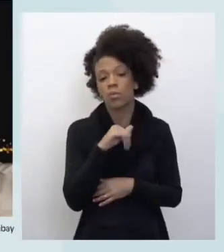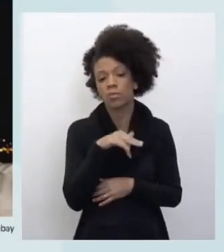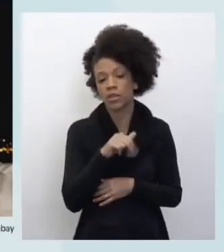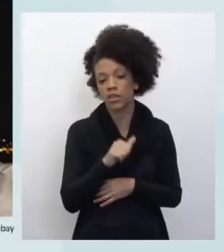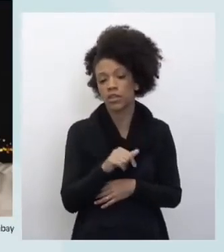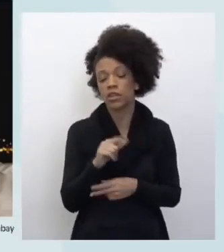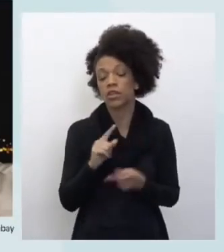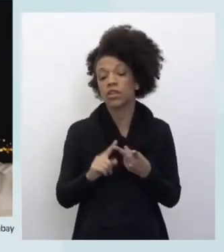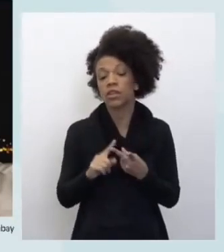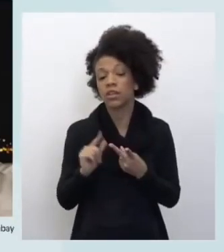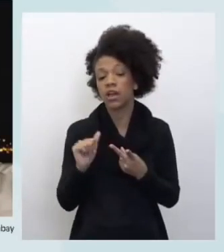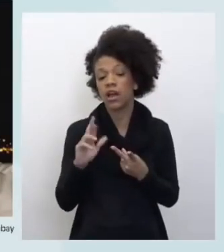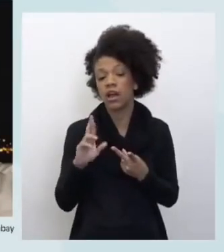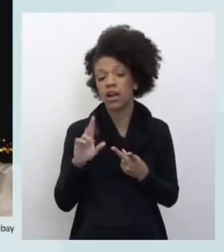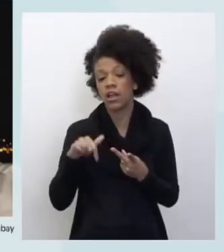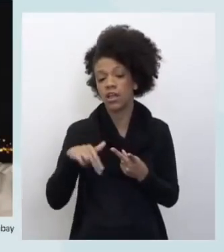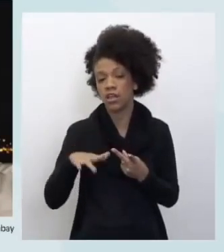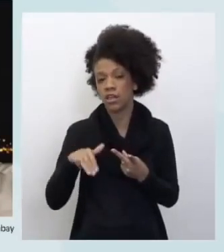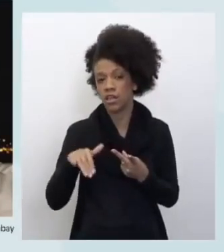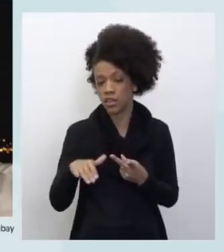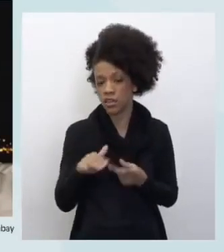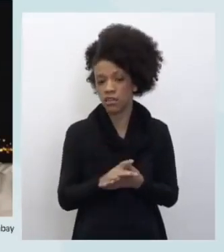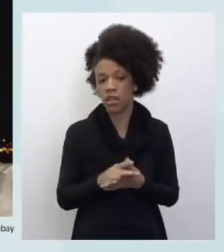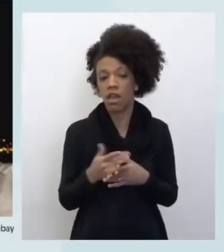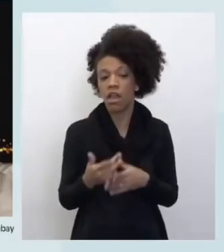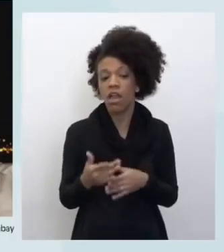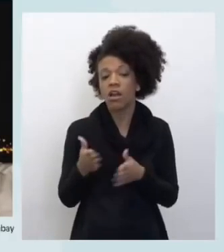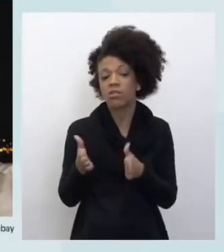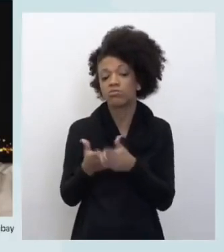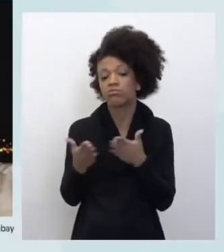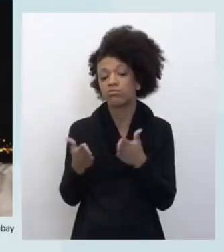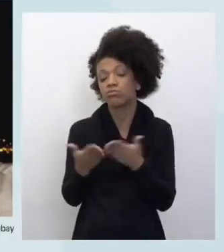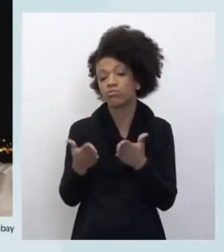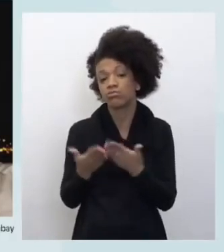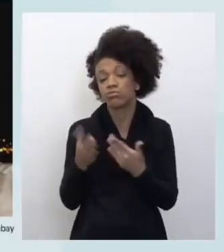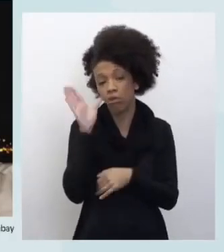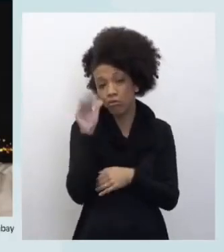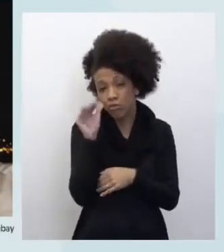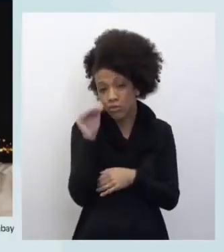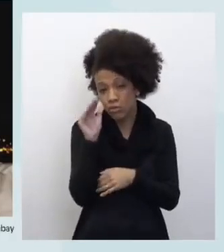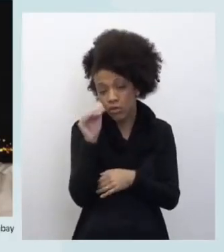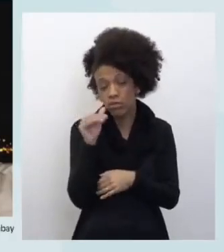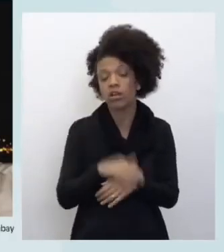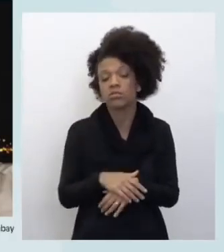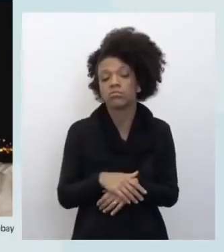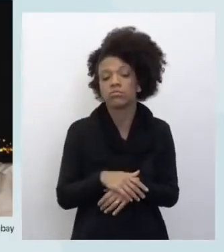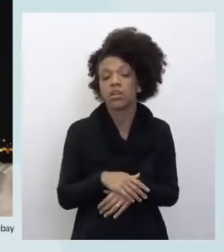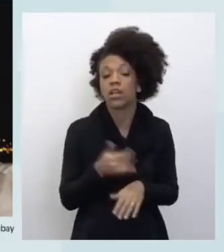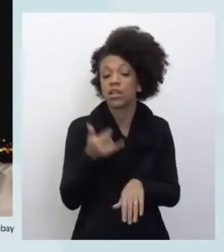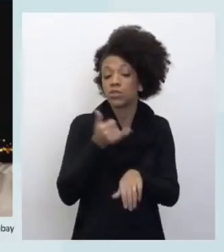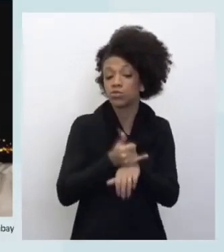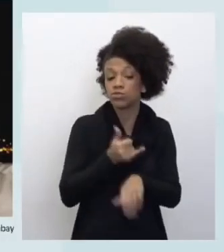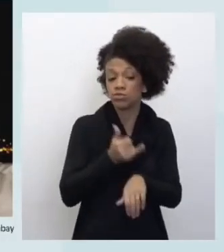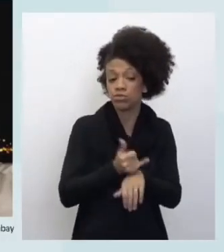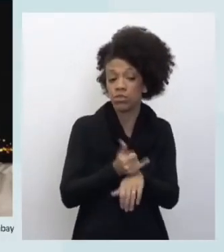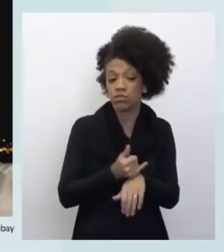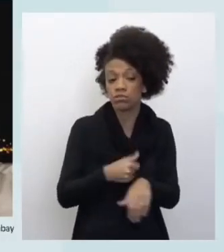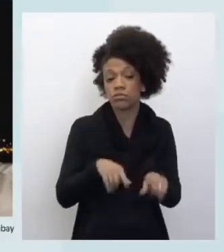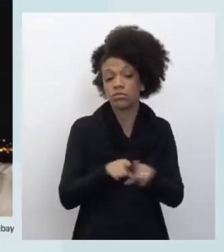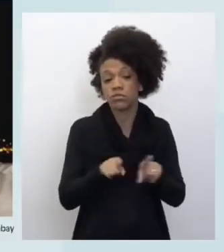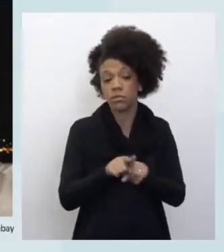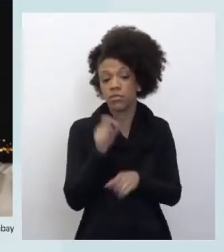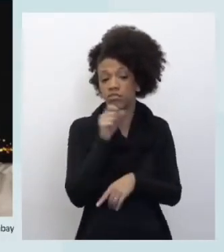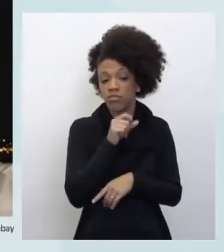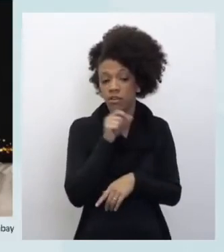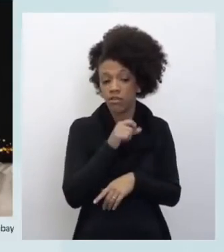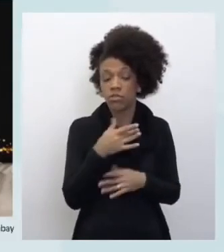mais pobres, chamados de zanes, que eram os criados, eram os empregados. E os doutores, também chamados de